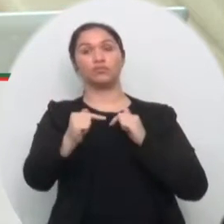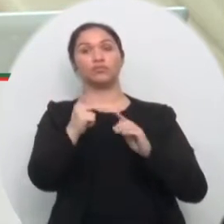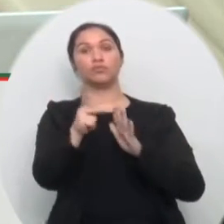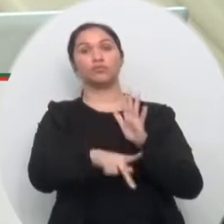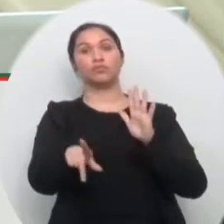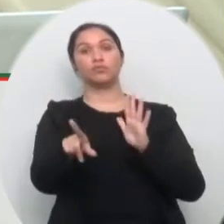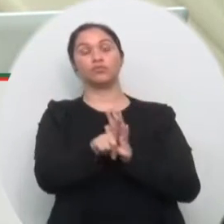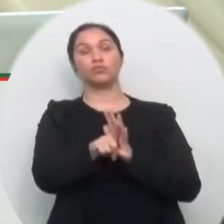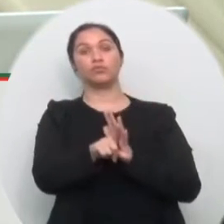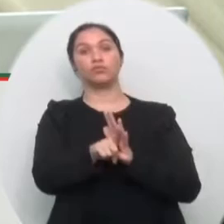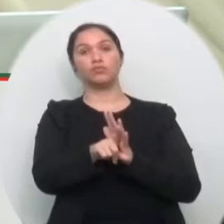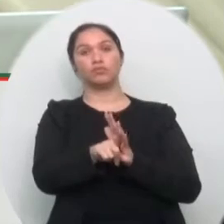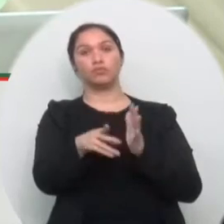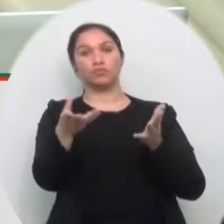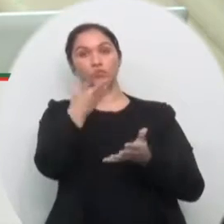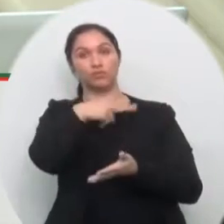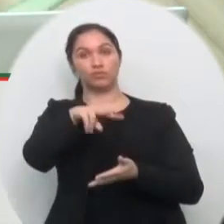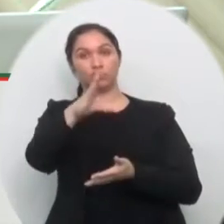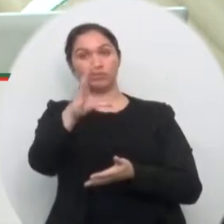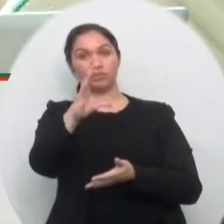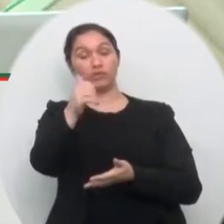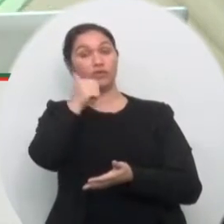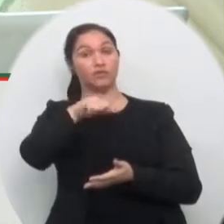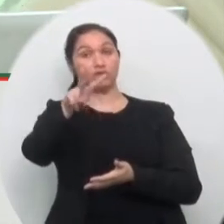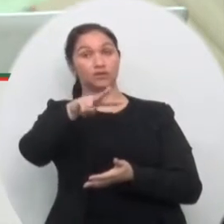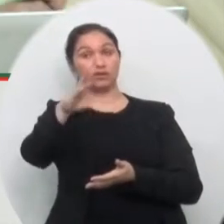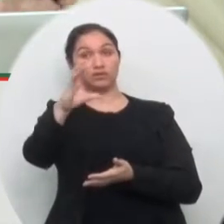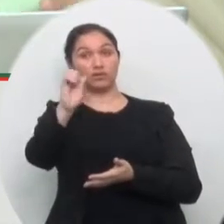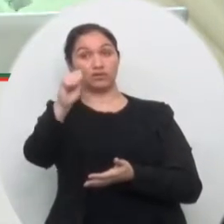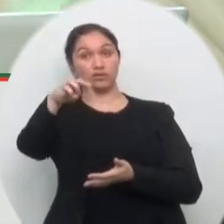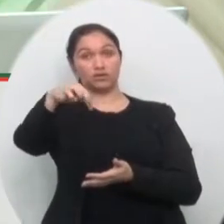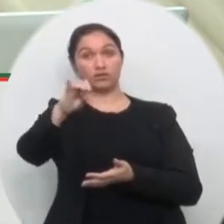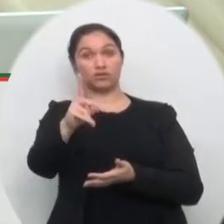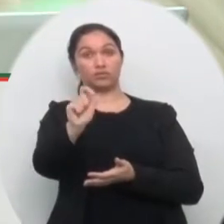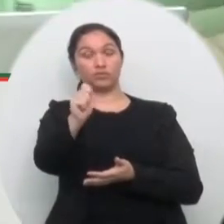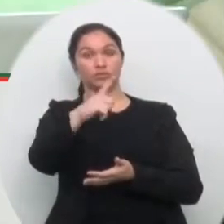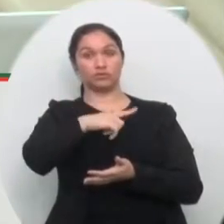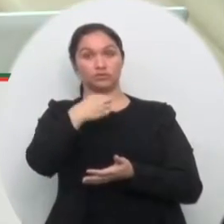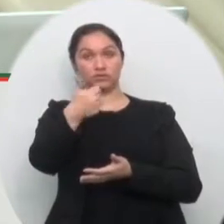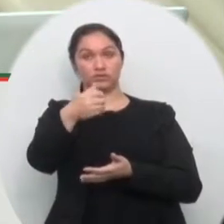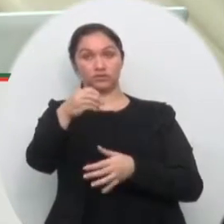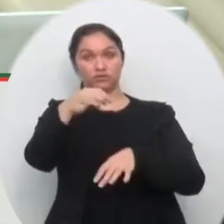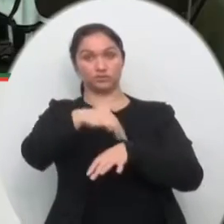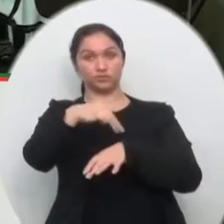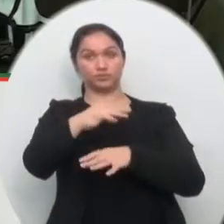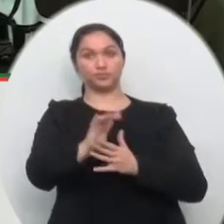o projeto. Com a palavra a vereadora Camila do Nascimento. Vossa Excelência dispõe de 10 minutos.